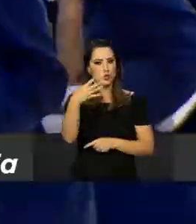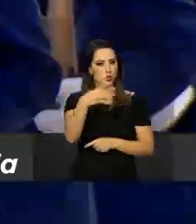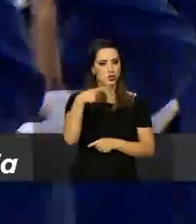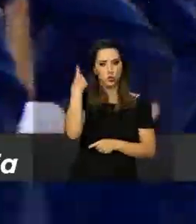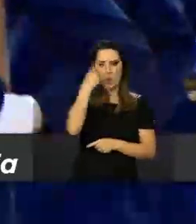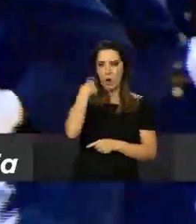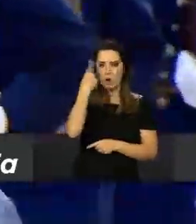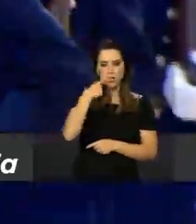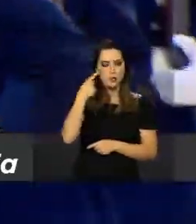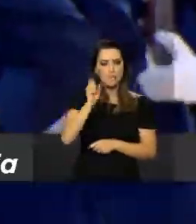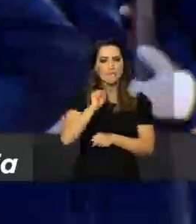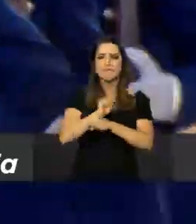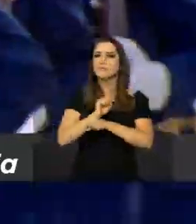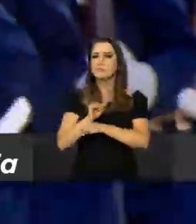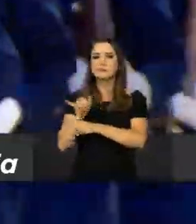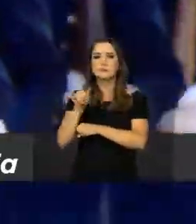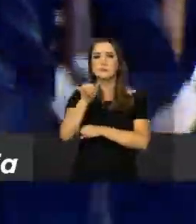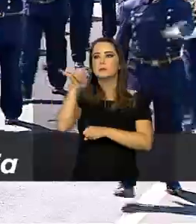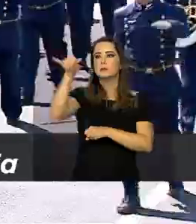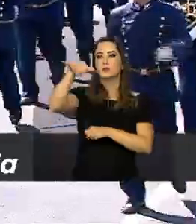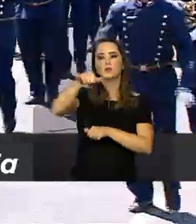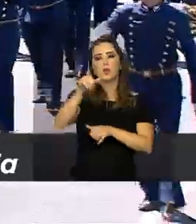soberania do espaço aéreo brasileiro.